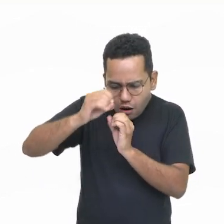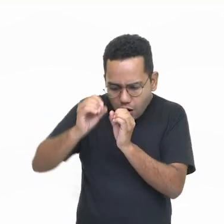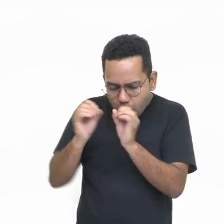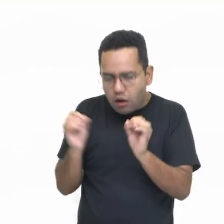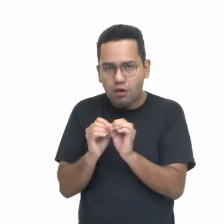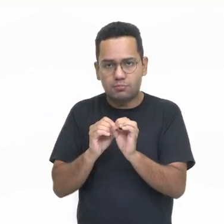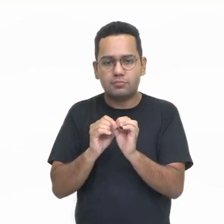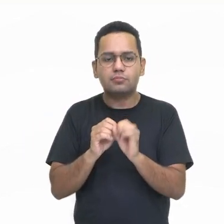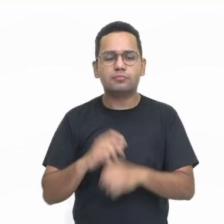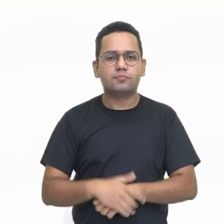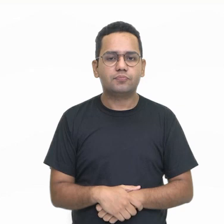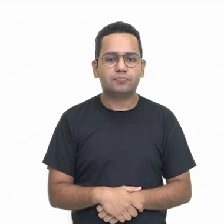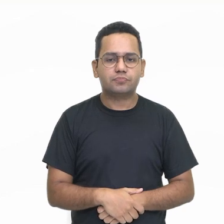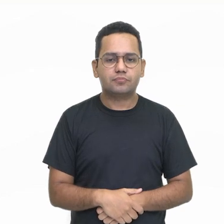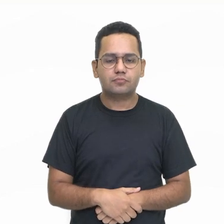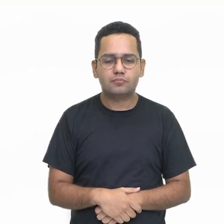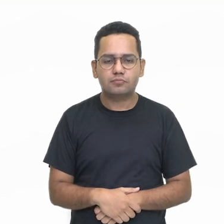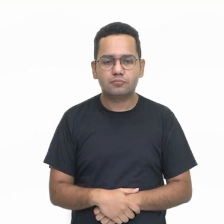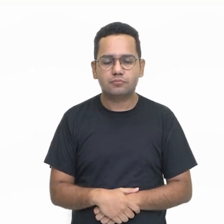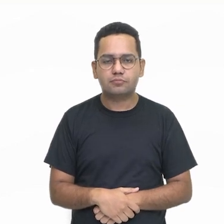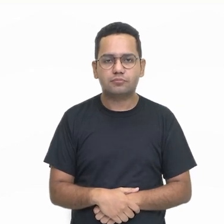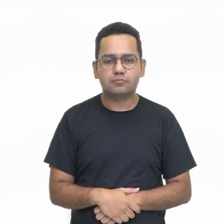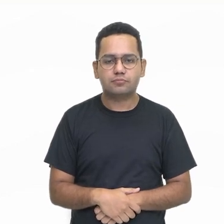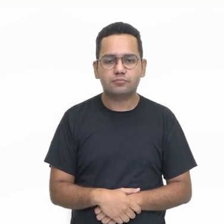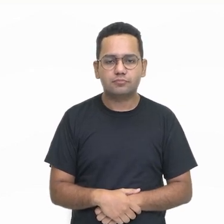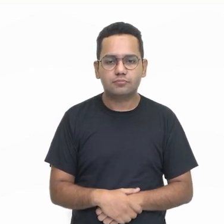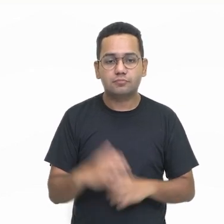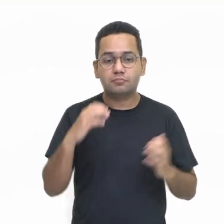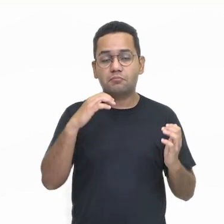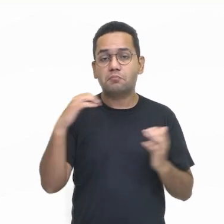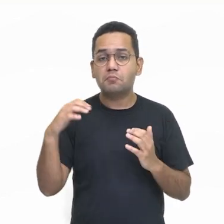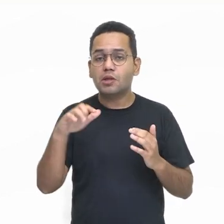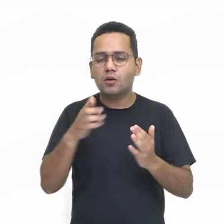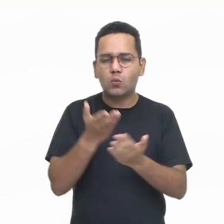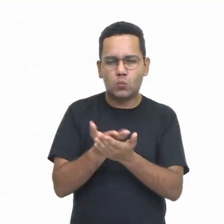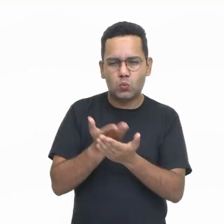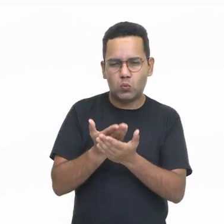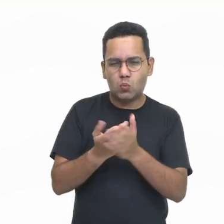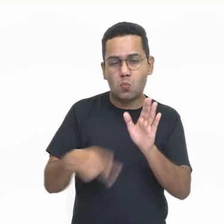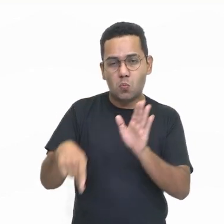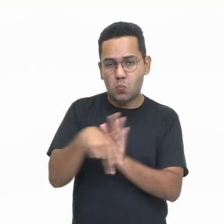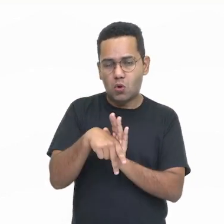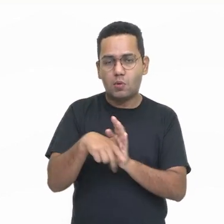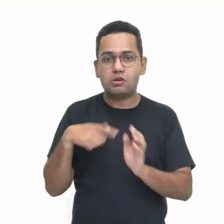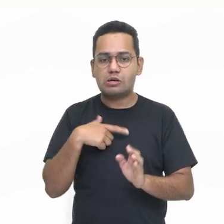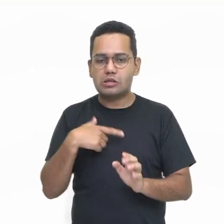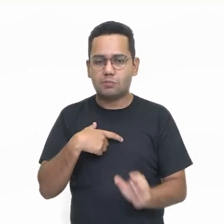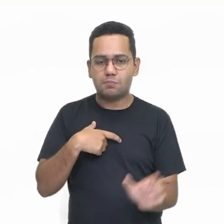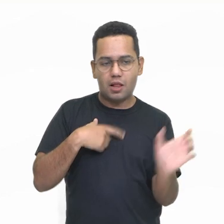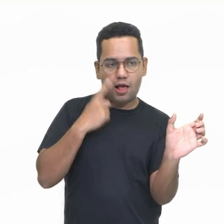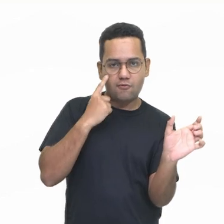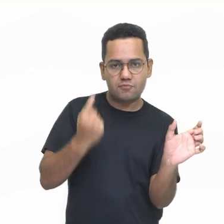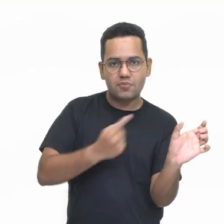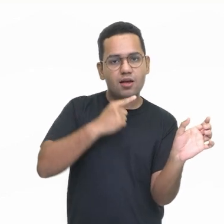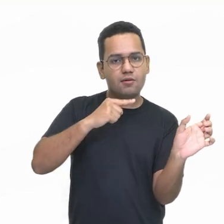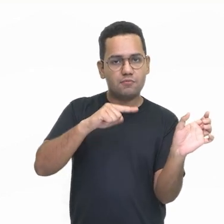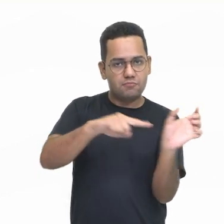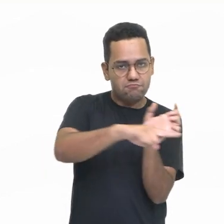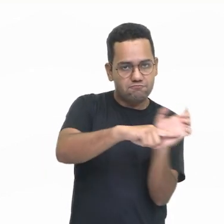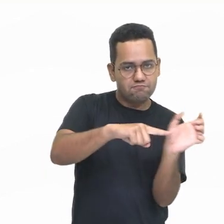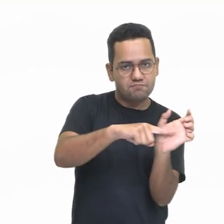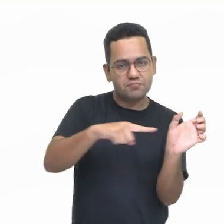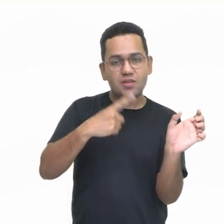temos nessa relação que é alvo de estudo da ecologia tanto os componentes bióticos